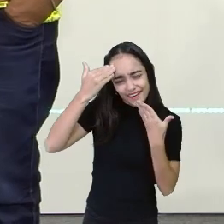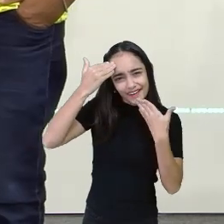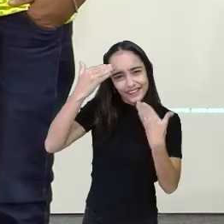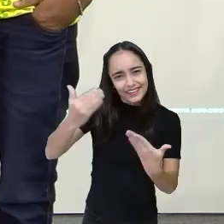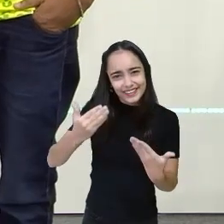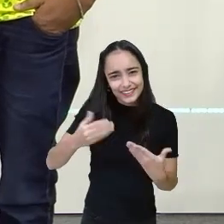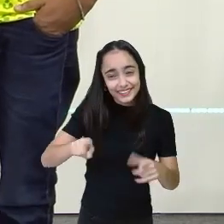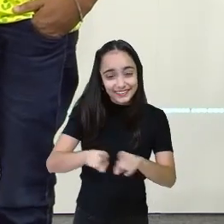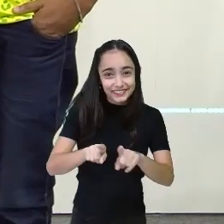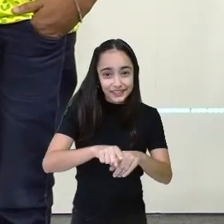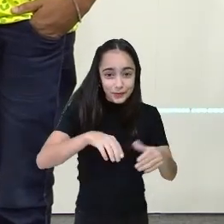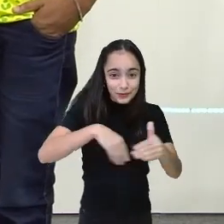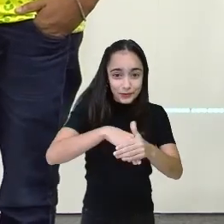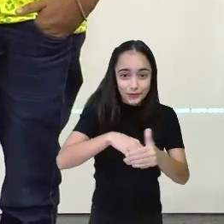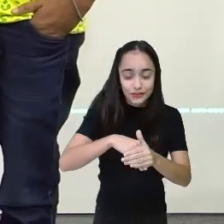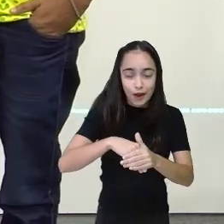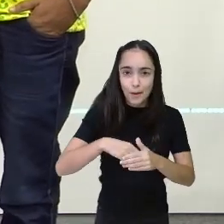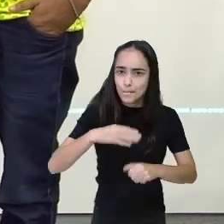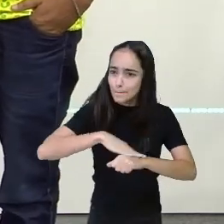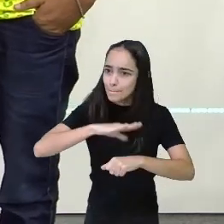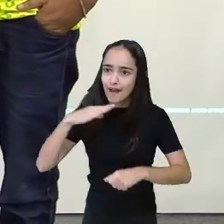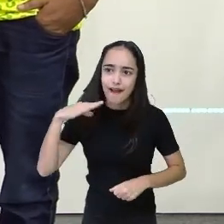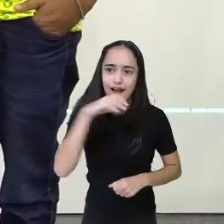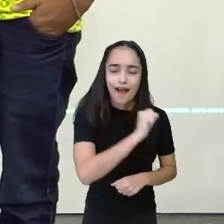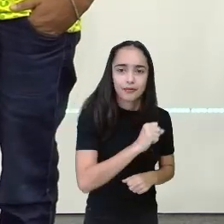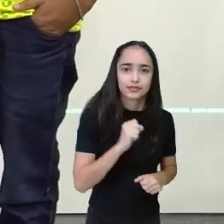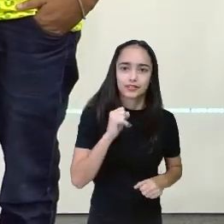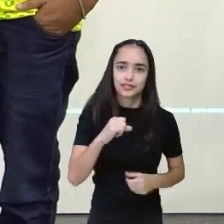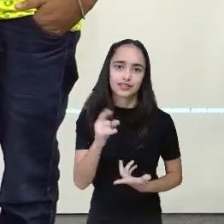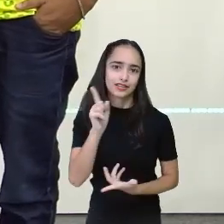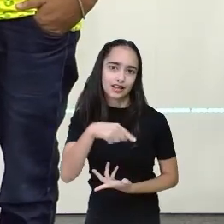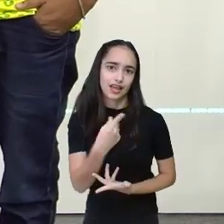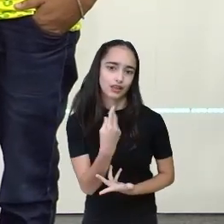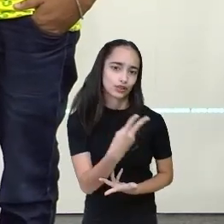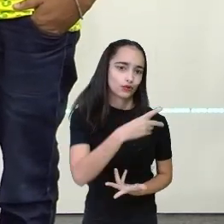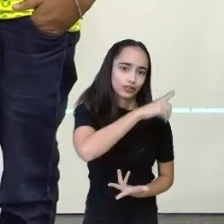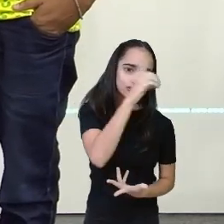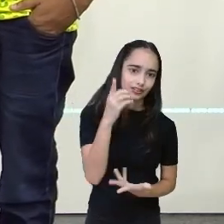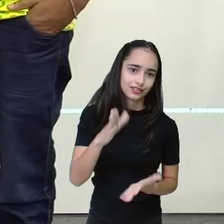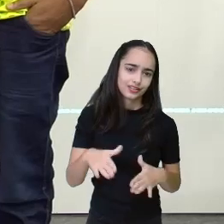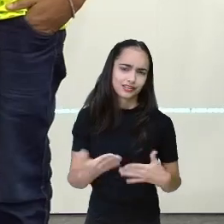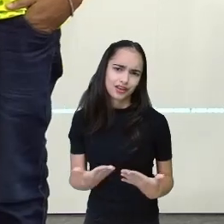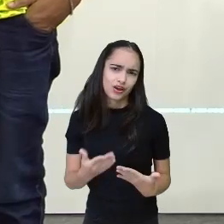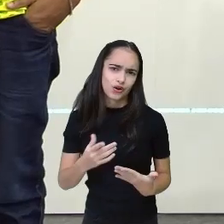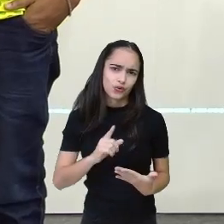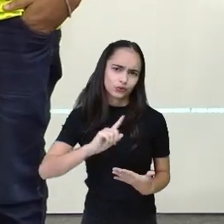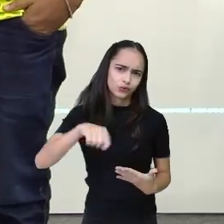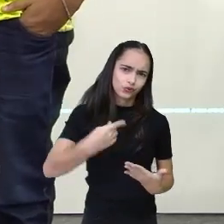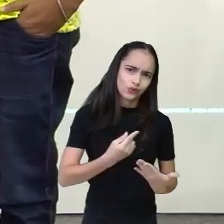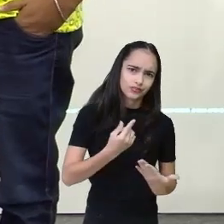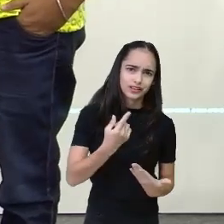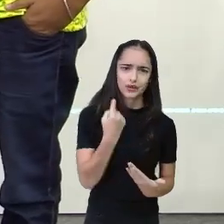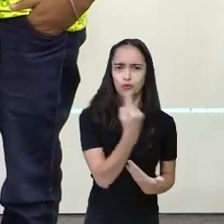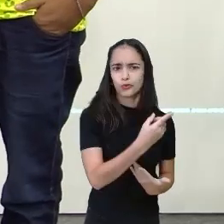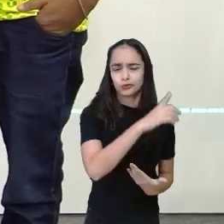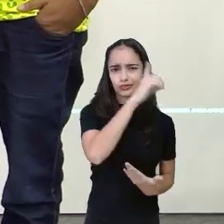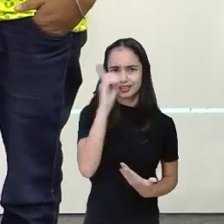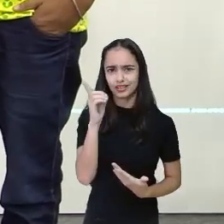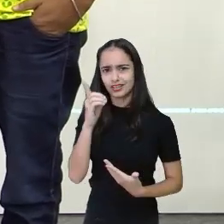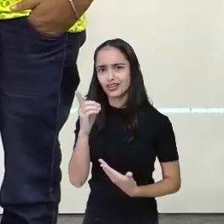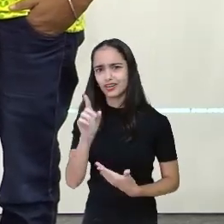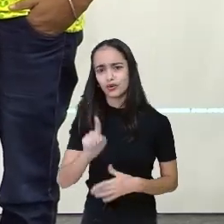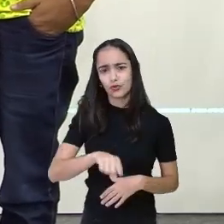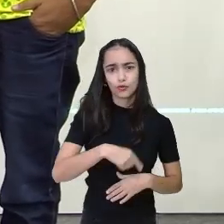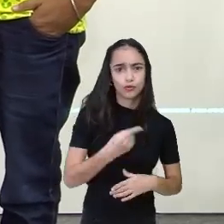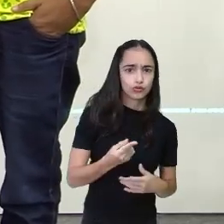e os jogos também vão ser adiantados aí, em vez de ser jogos de 2 dias, provavelmente vai ter um jogo no dia, no outro dia à noite já vai ter jogos também. Para